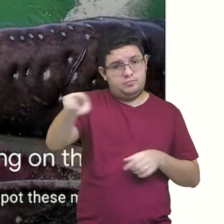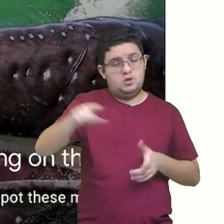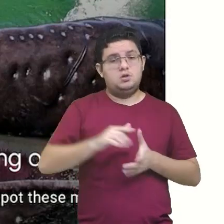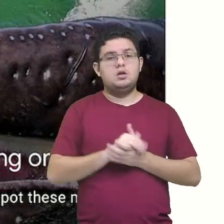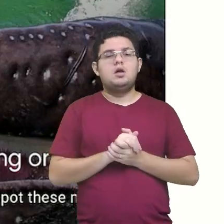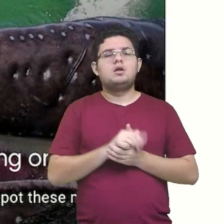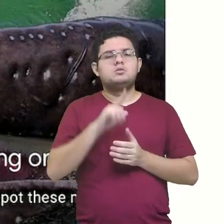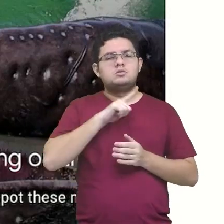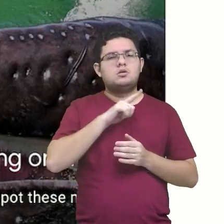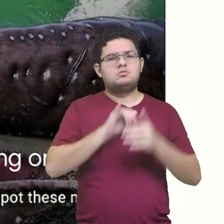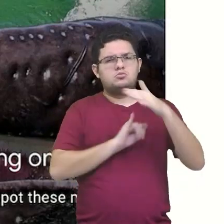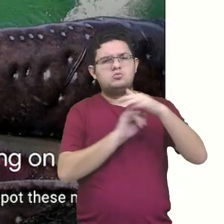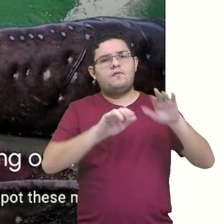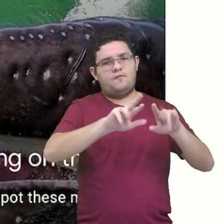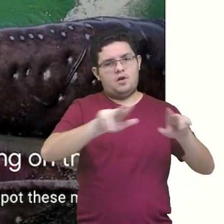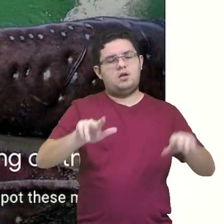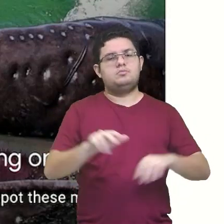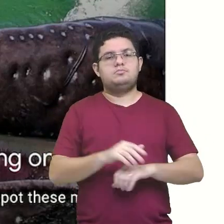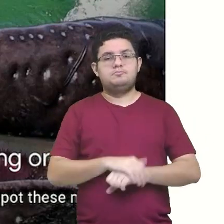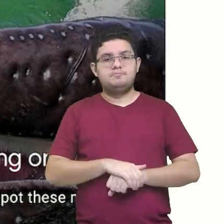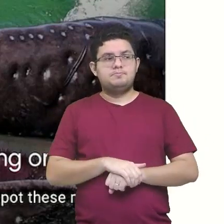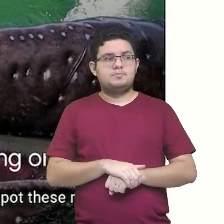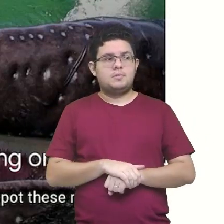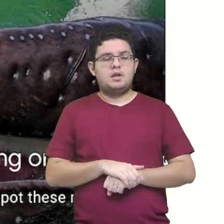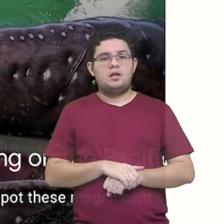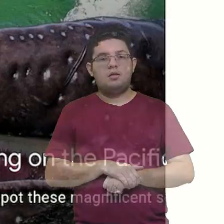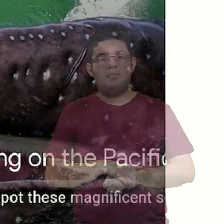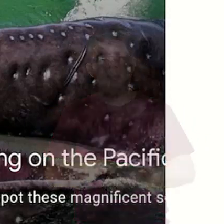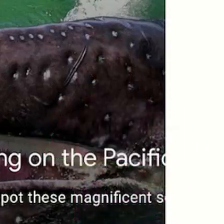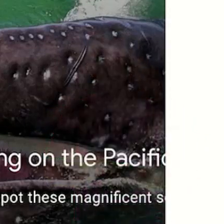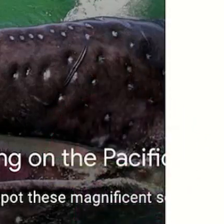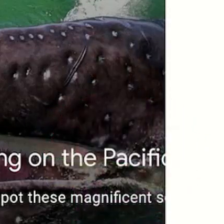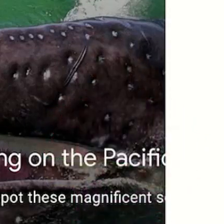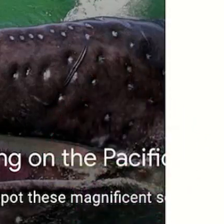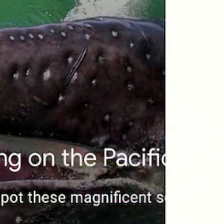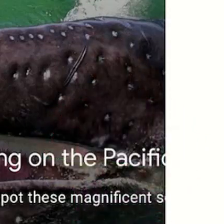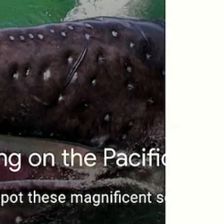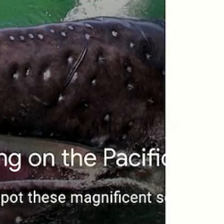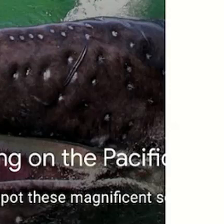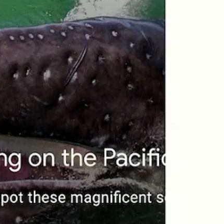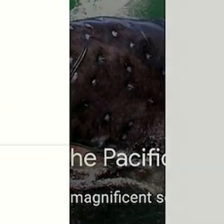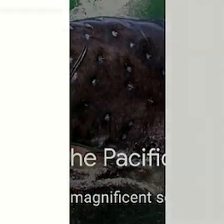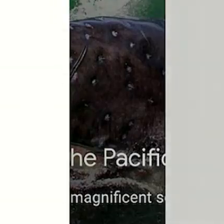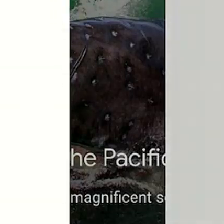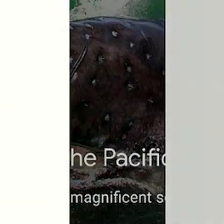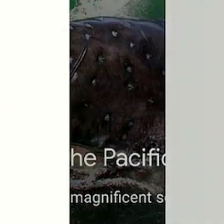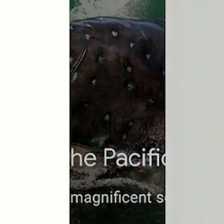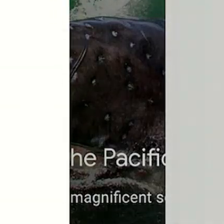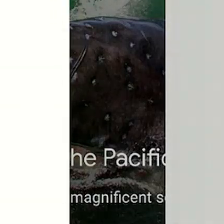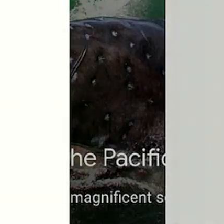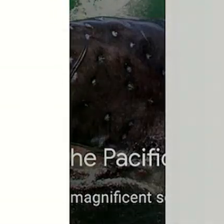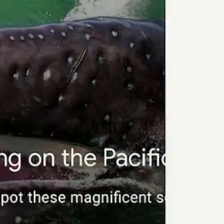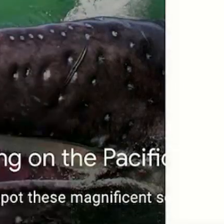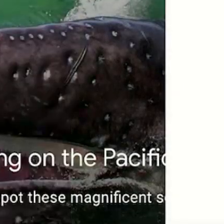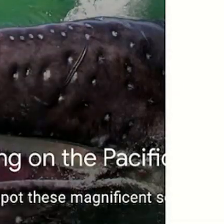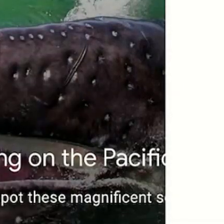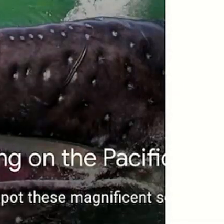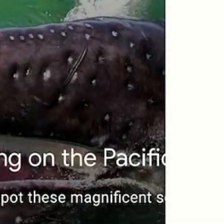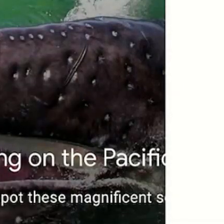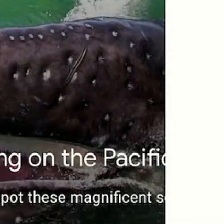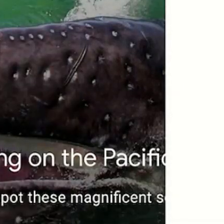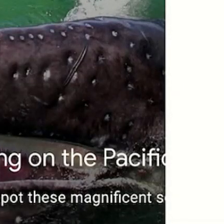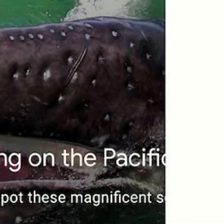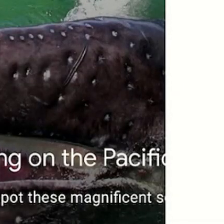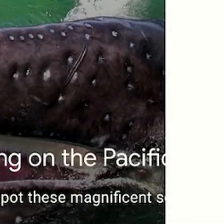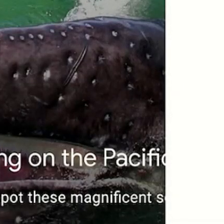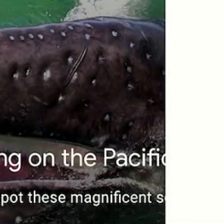desses museus, tá bom? Para poder saber muito mais. E aí, gente, trazendo aqui a parte de coleções